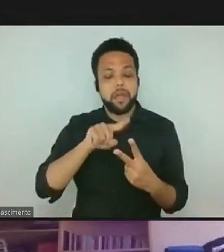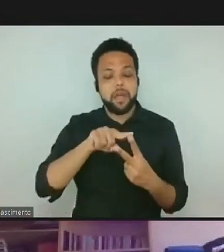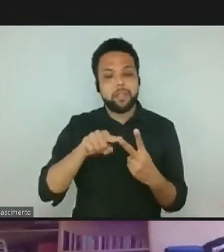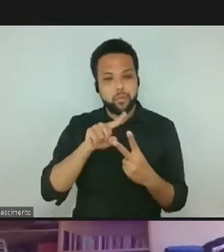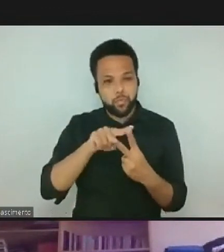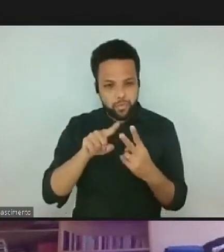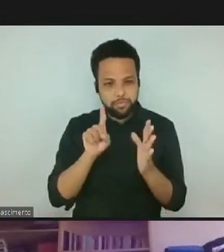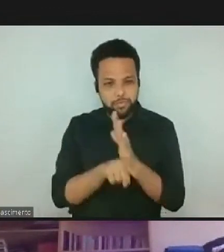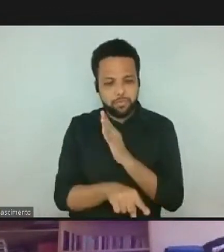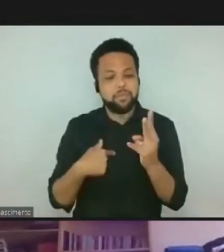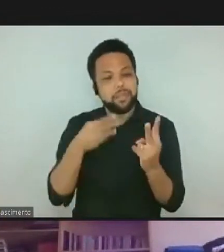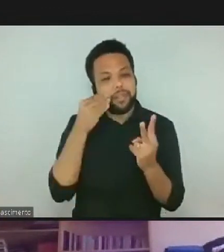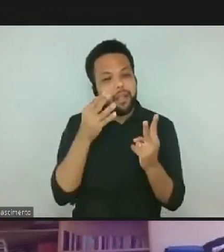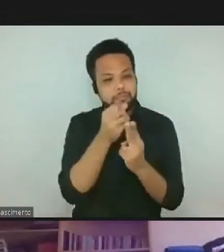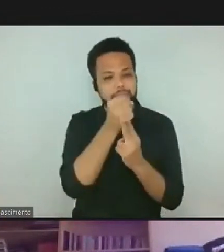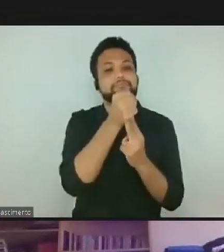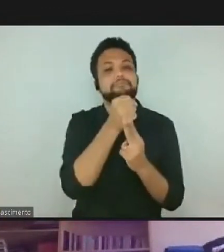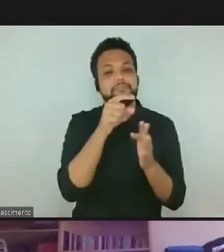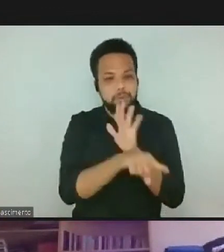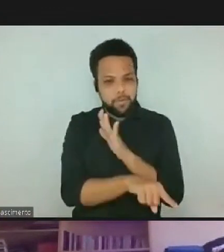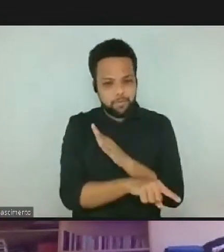duas. Ela pergunta assim,